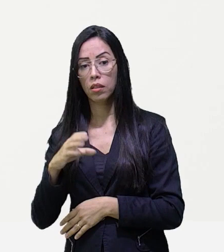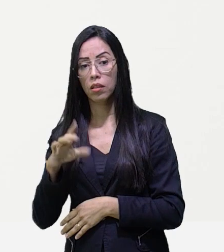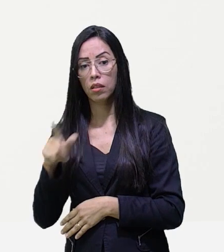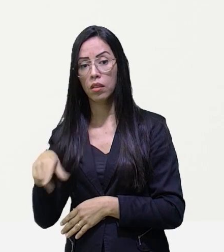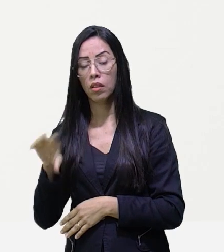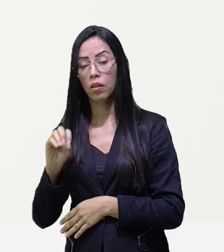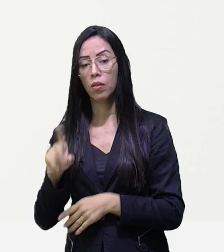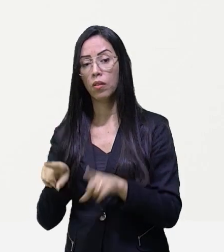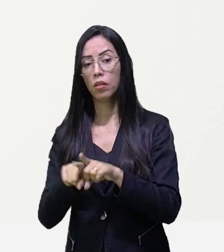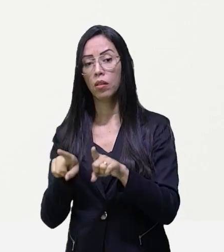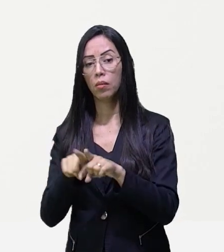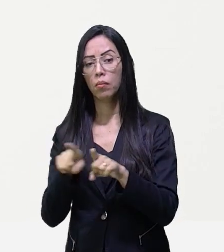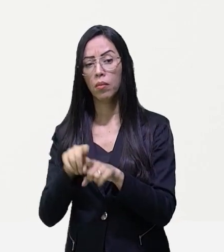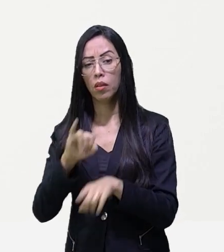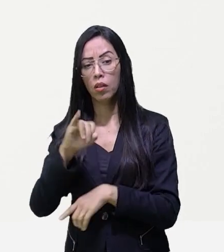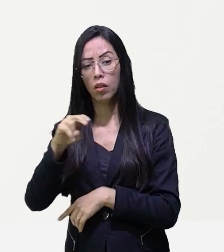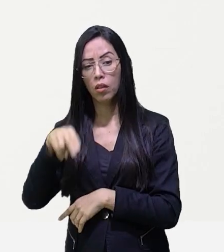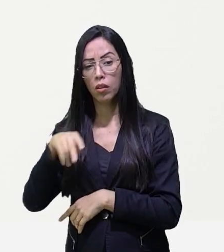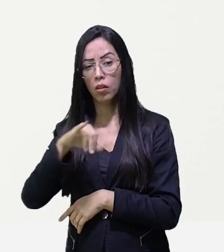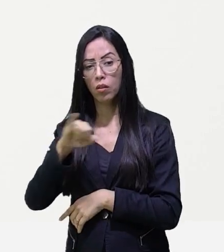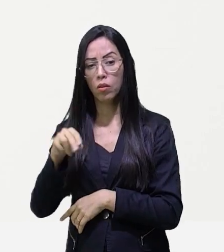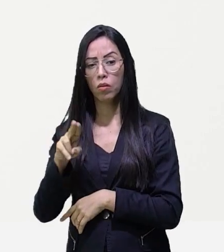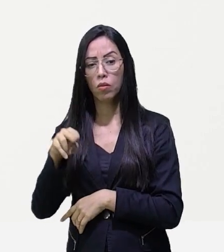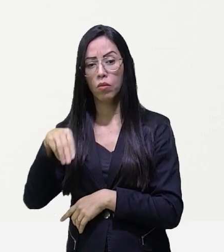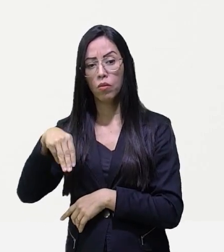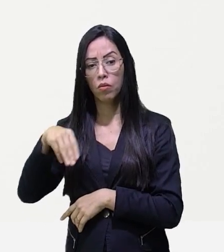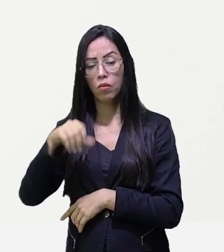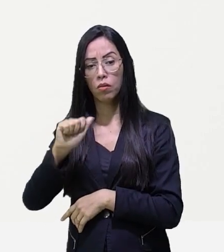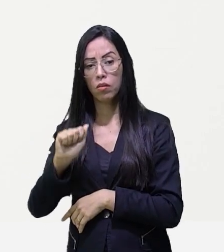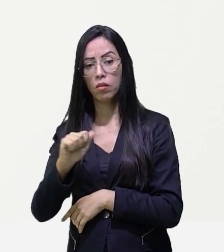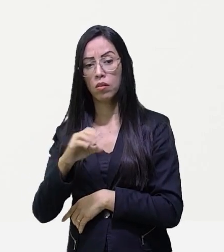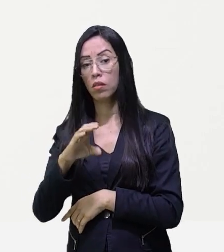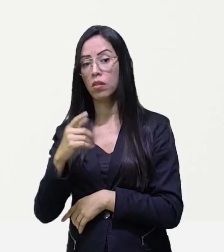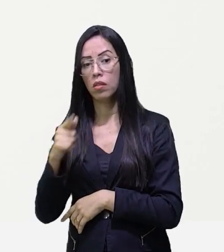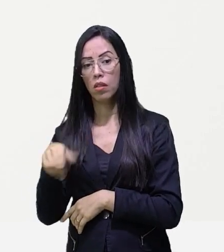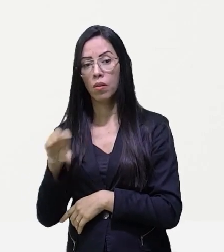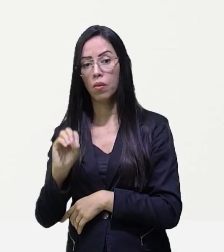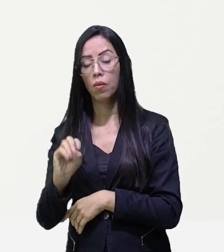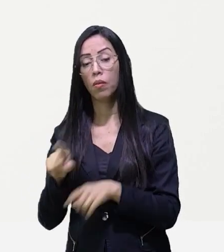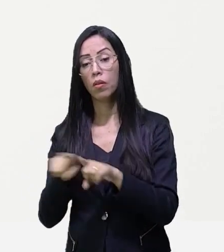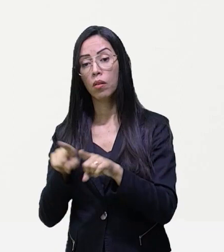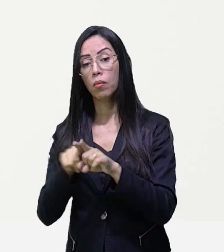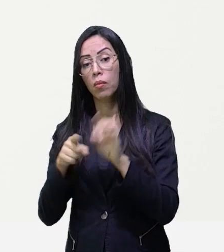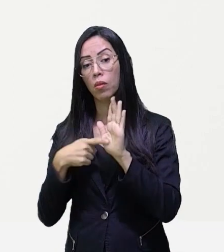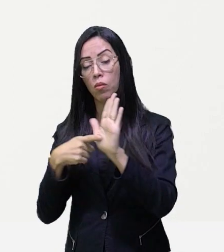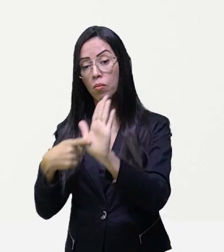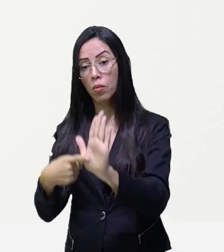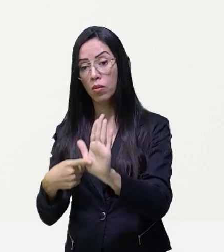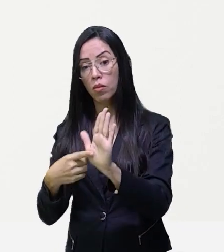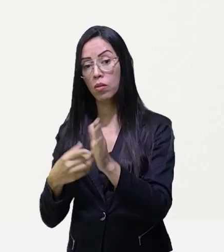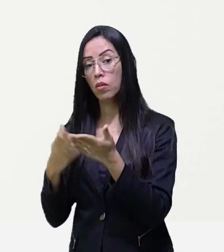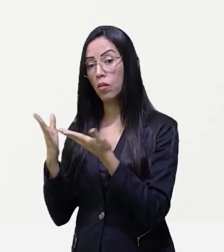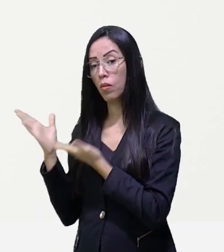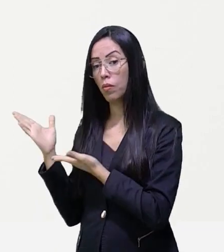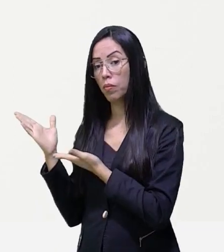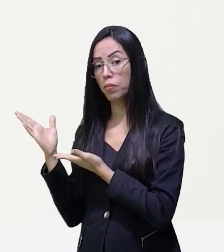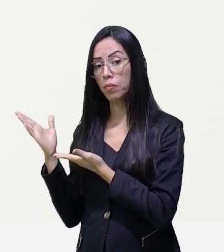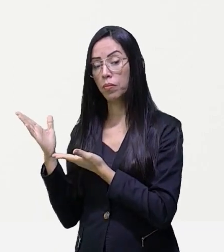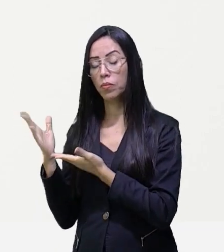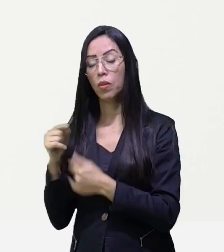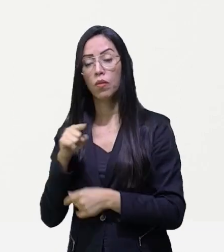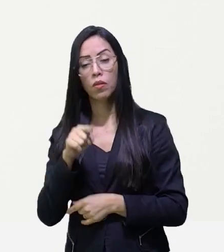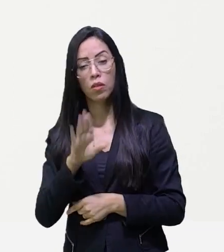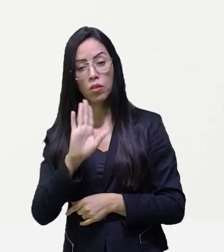injunção e aqui nós temos a exposição, tá certo? Você já pegou seu caderno,